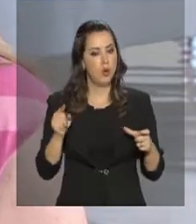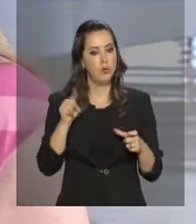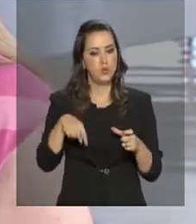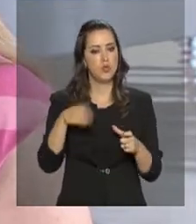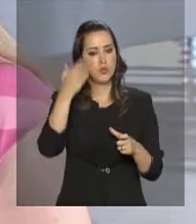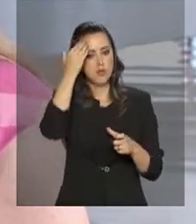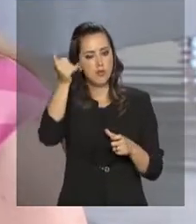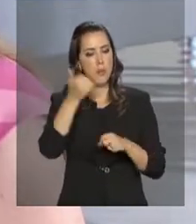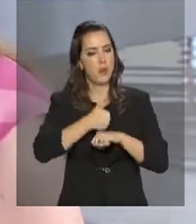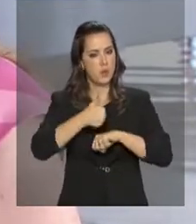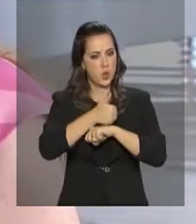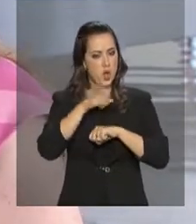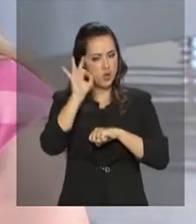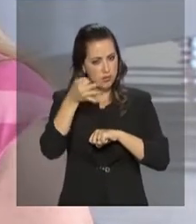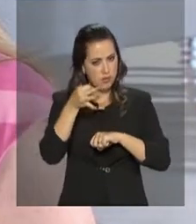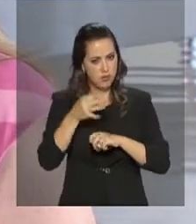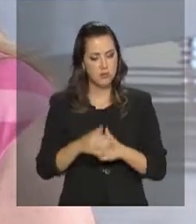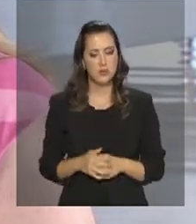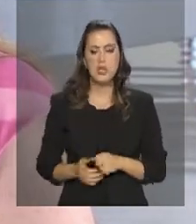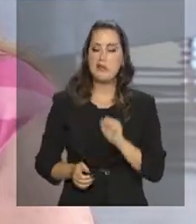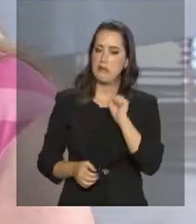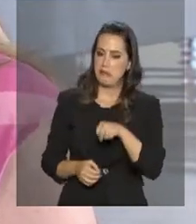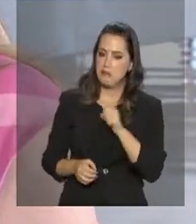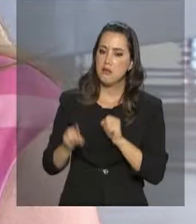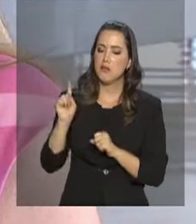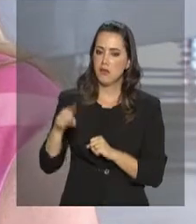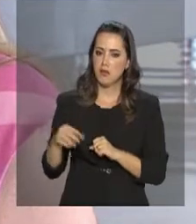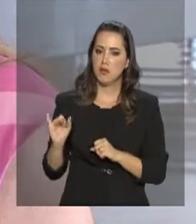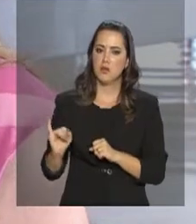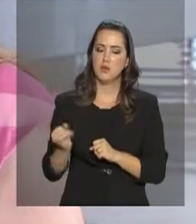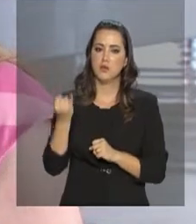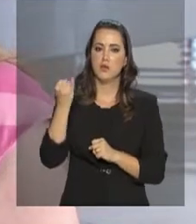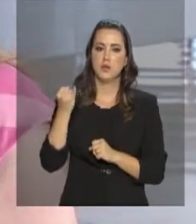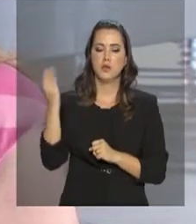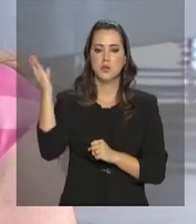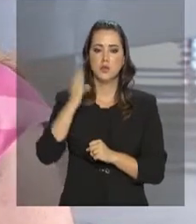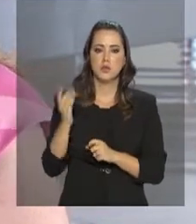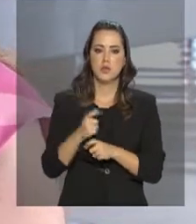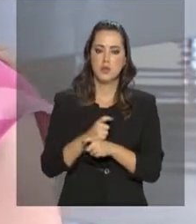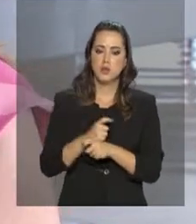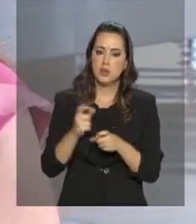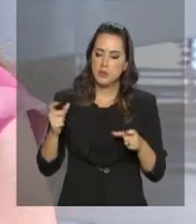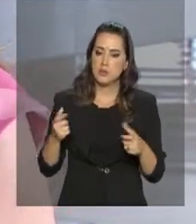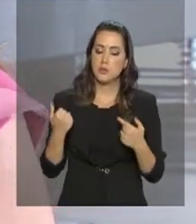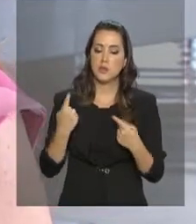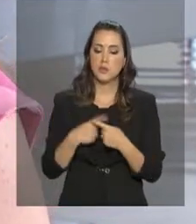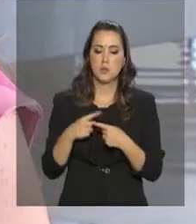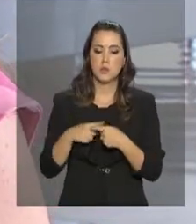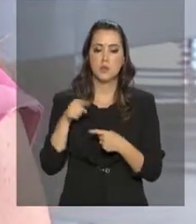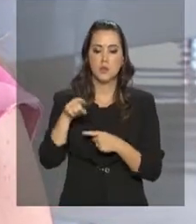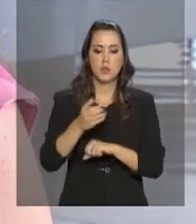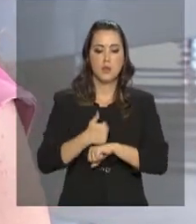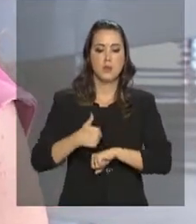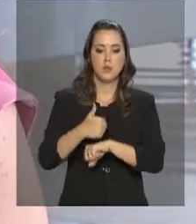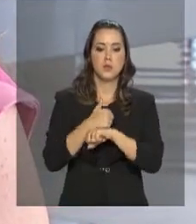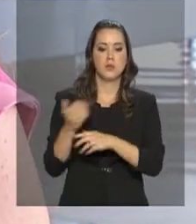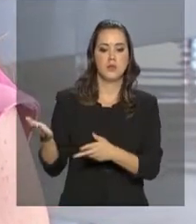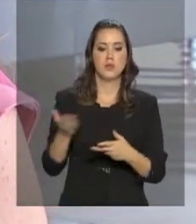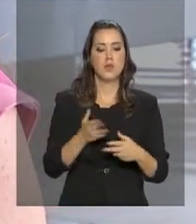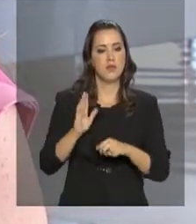a qualificação, né? Sim, essa é uma oportunidade para o Brasil de crescimento, porque é um profissional que